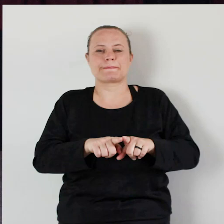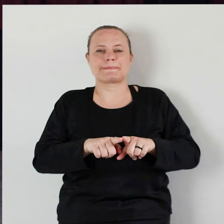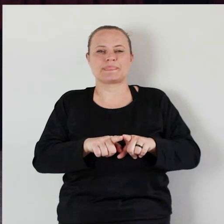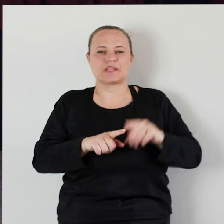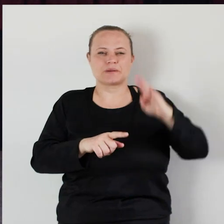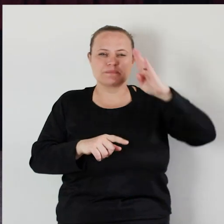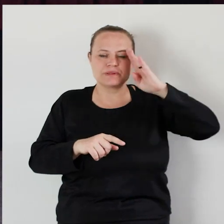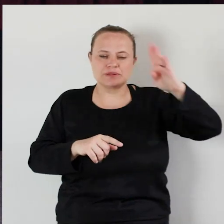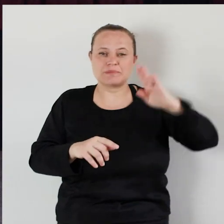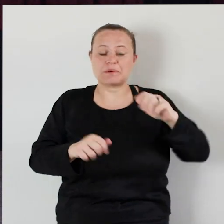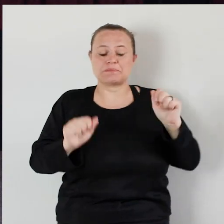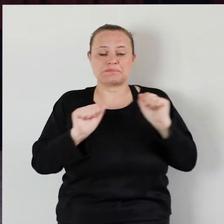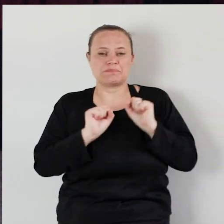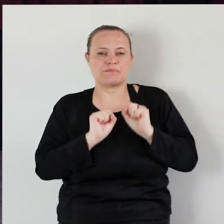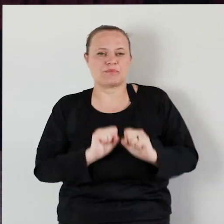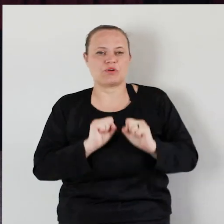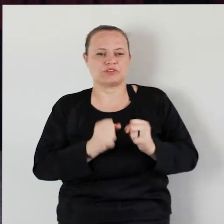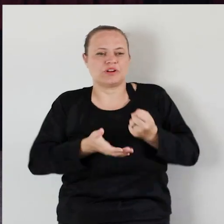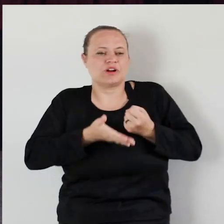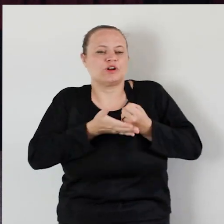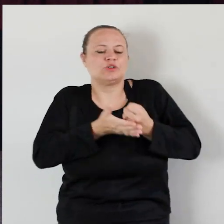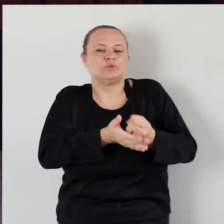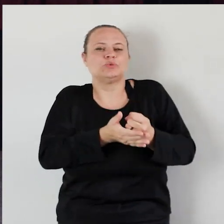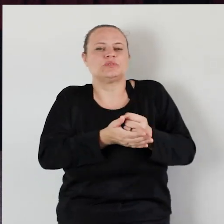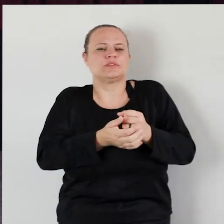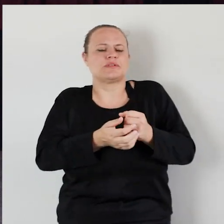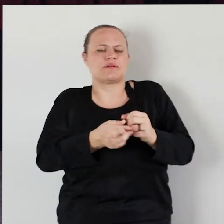algum conhecimento, mas também está